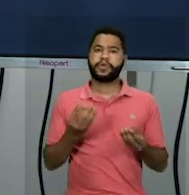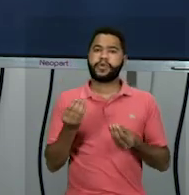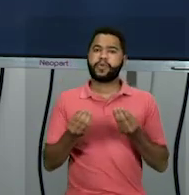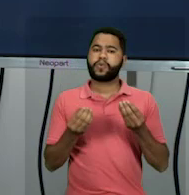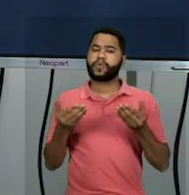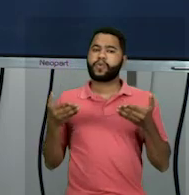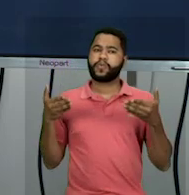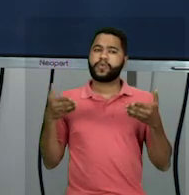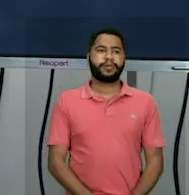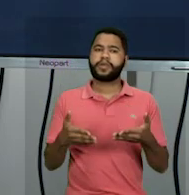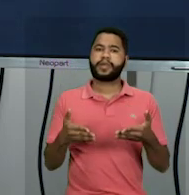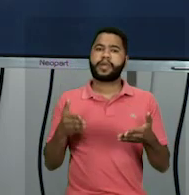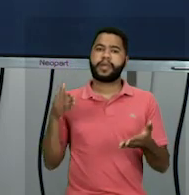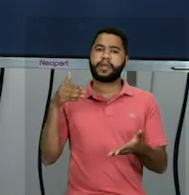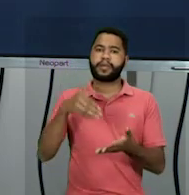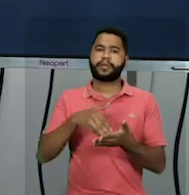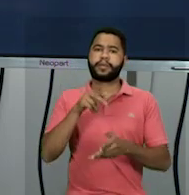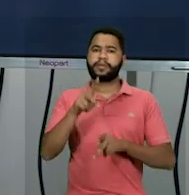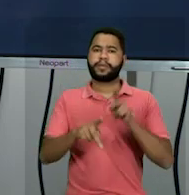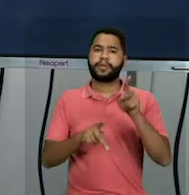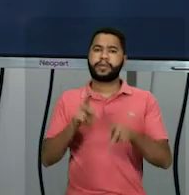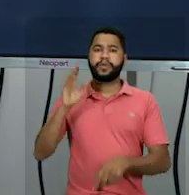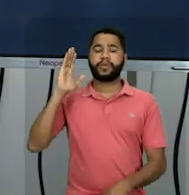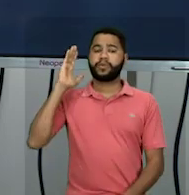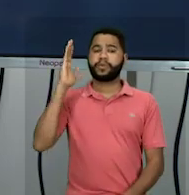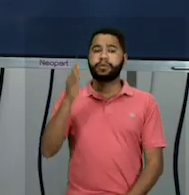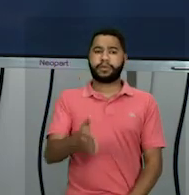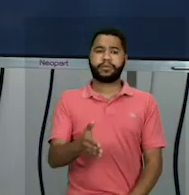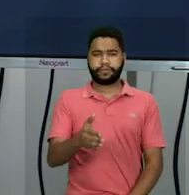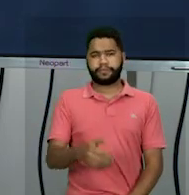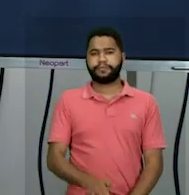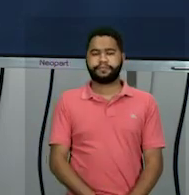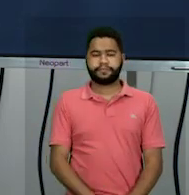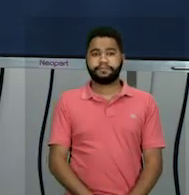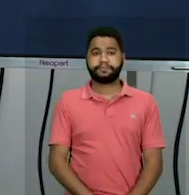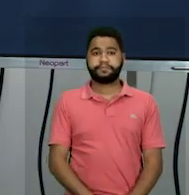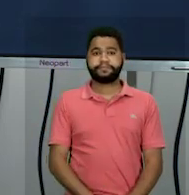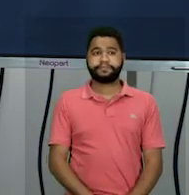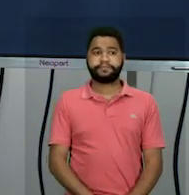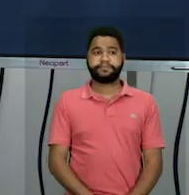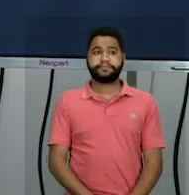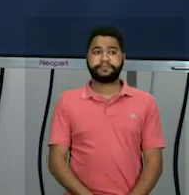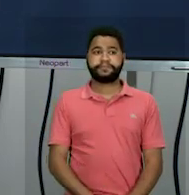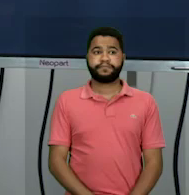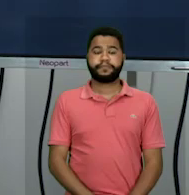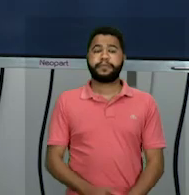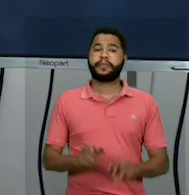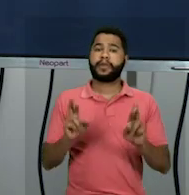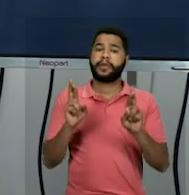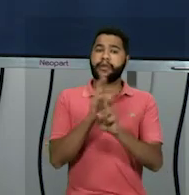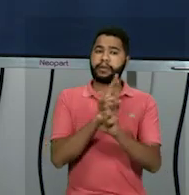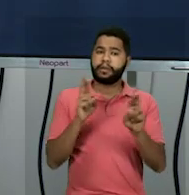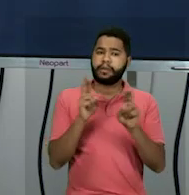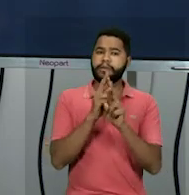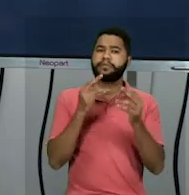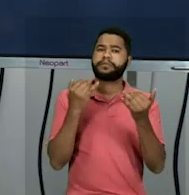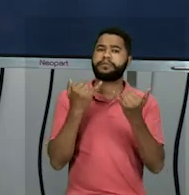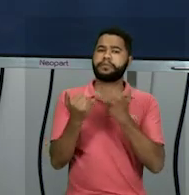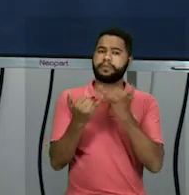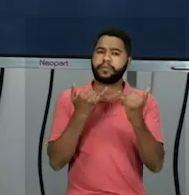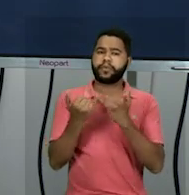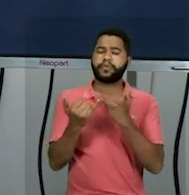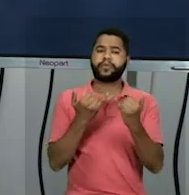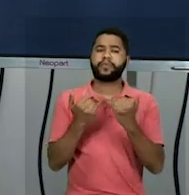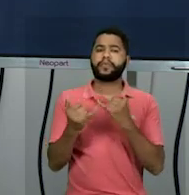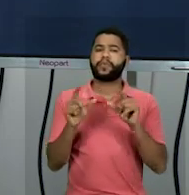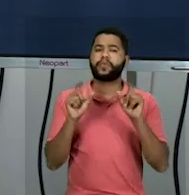chegar até a população e falar diretamente à população. Né? E essa relação próxima vai